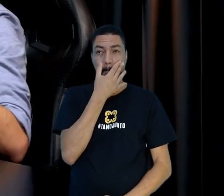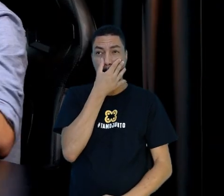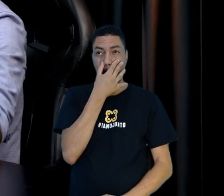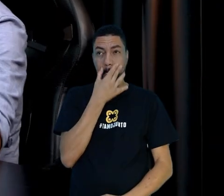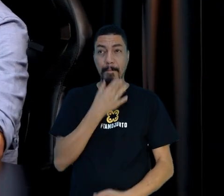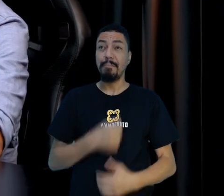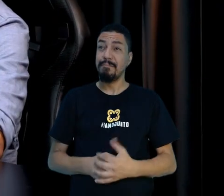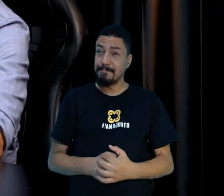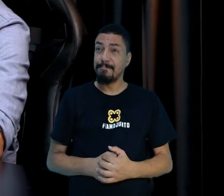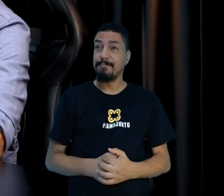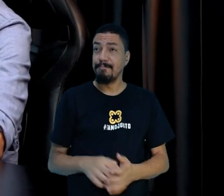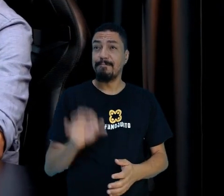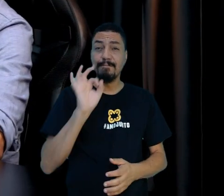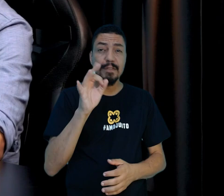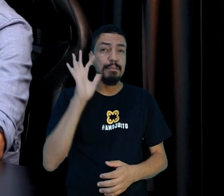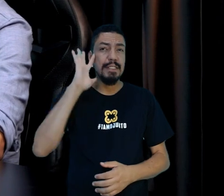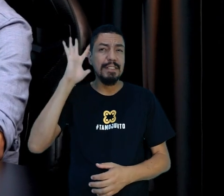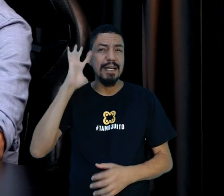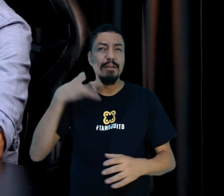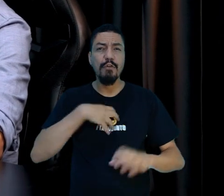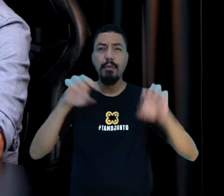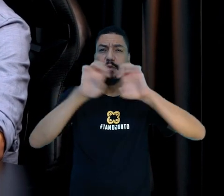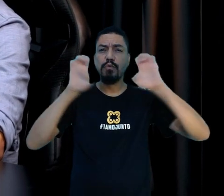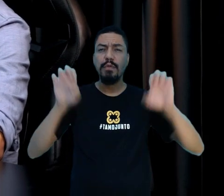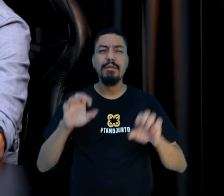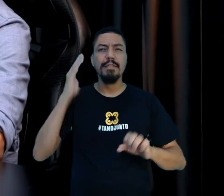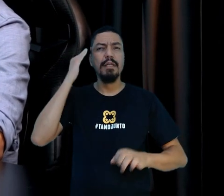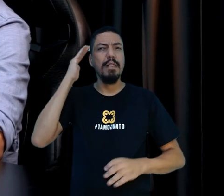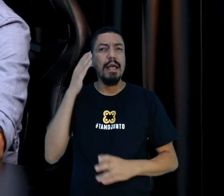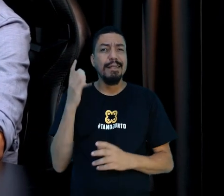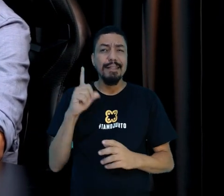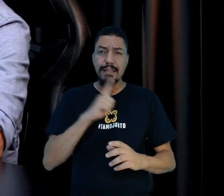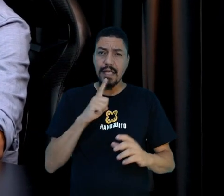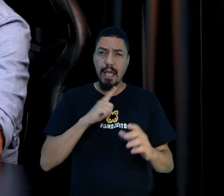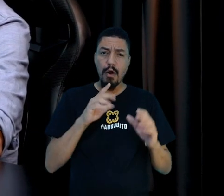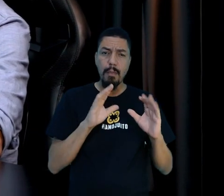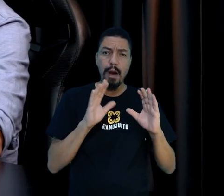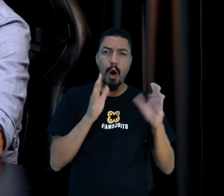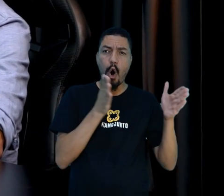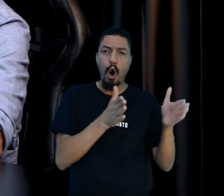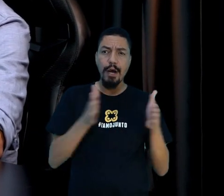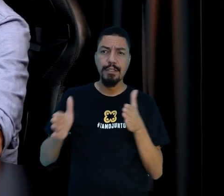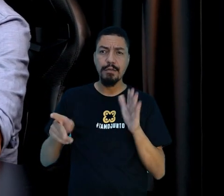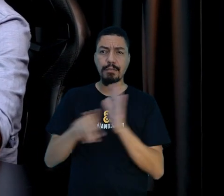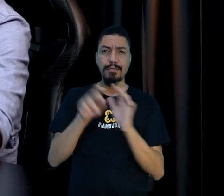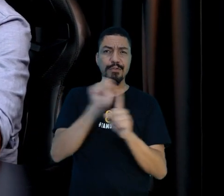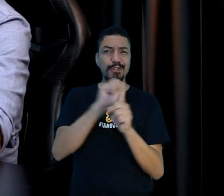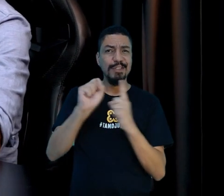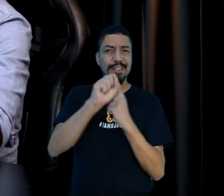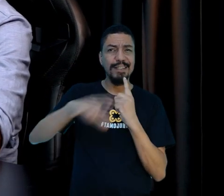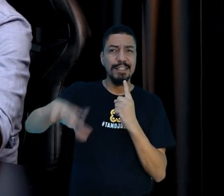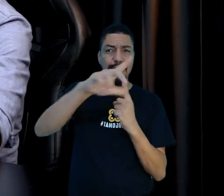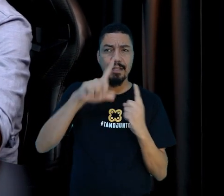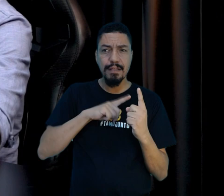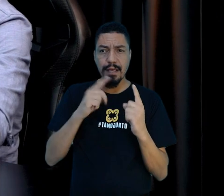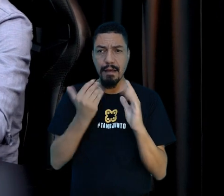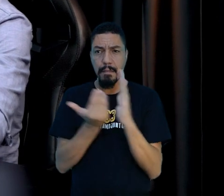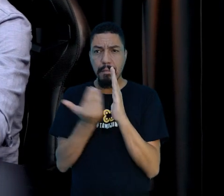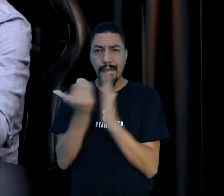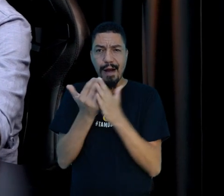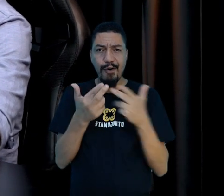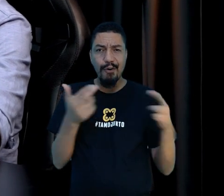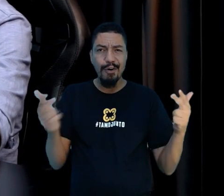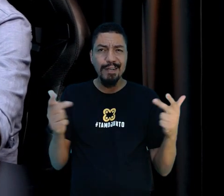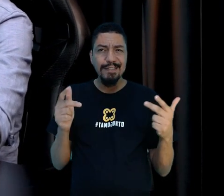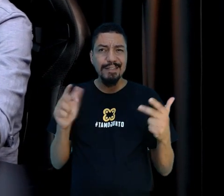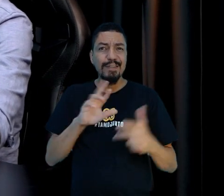né? Pensar como questão estrutural é justamente entender que existe uma organização social, uma coisa que é maior do que as nossas relações próximas e